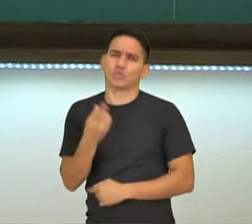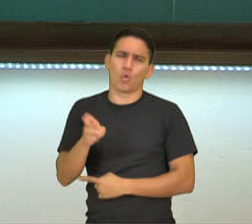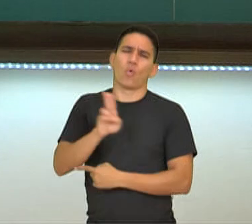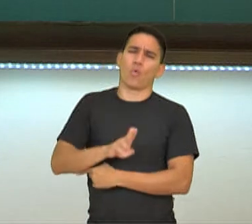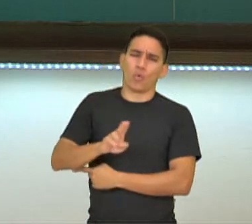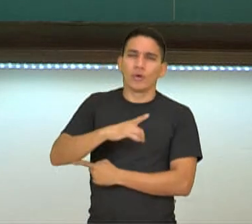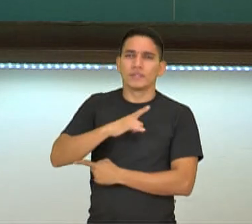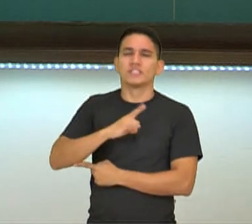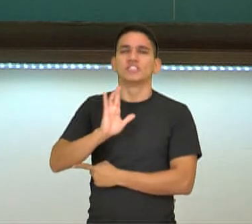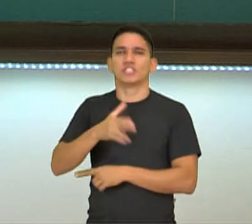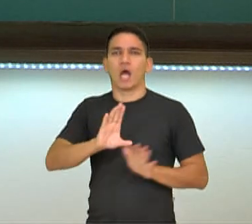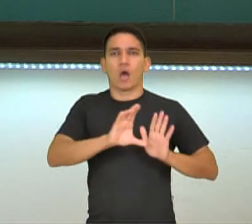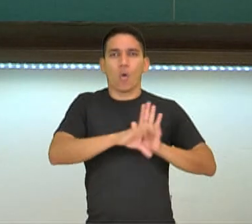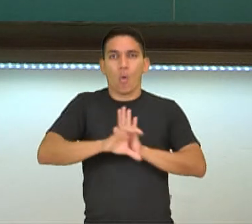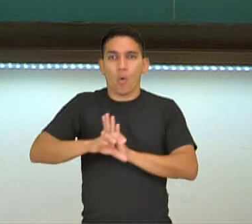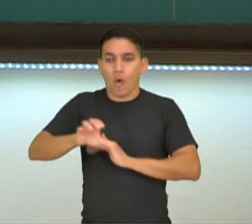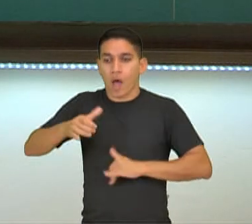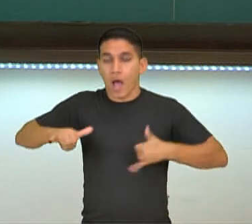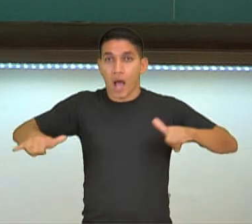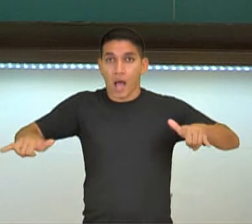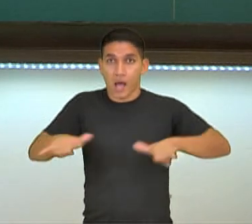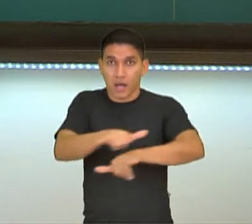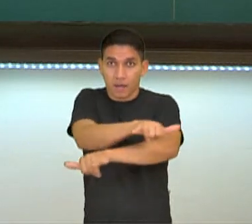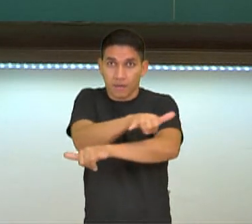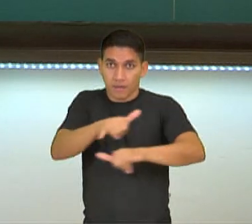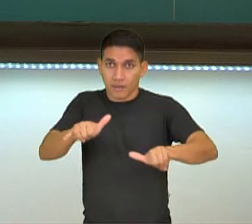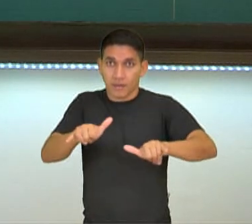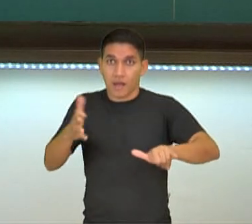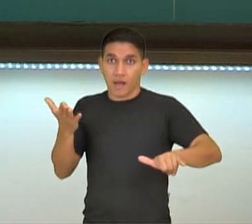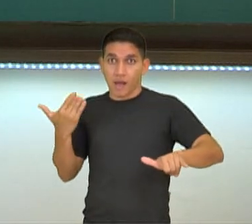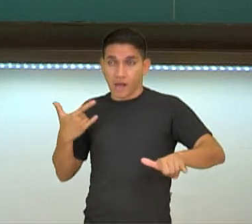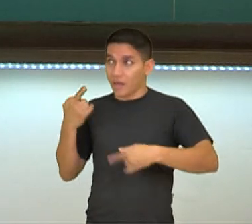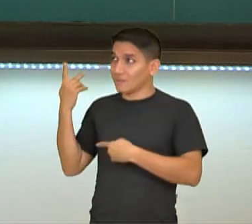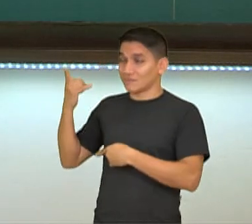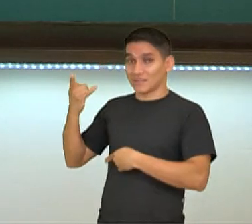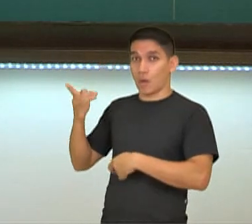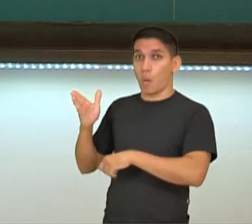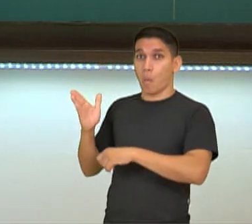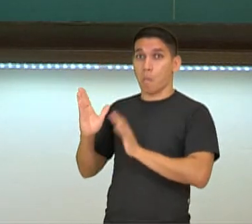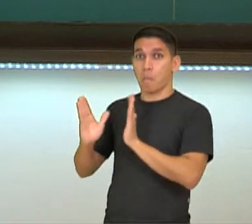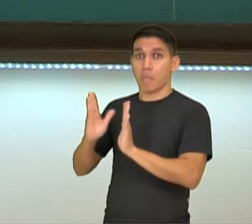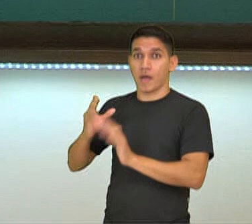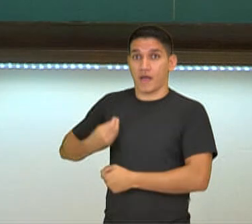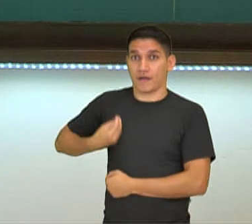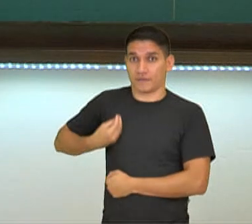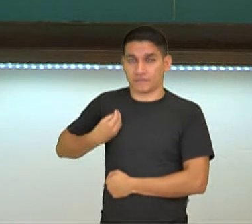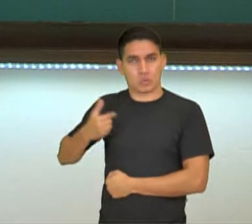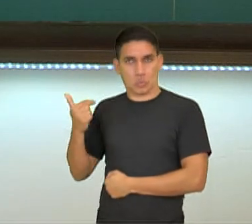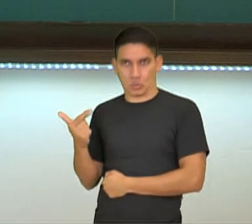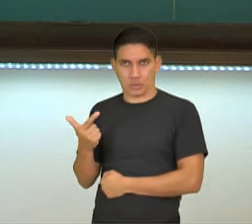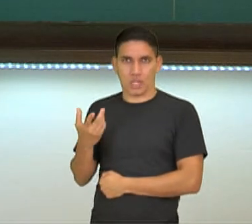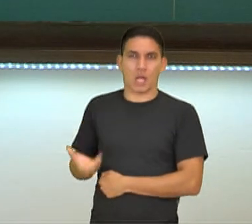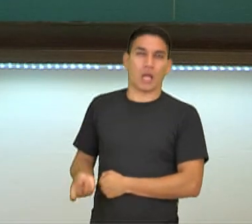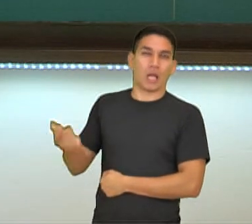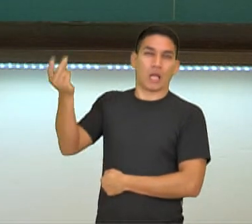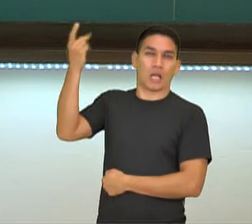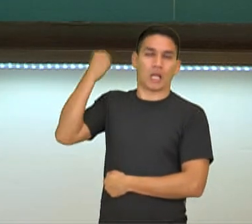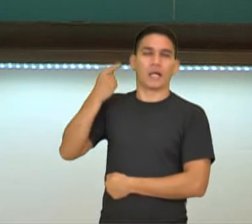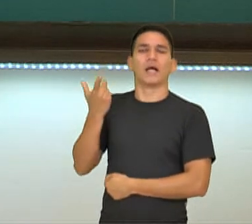de campo, conceito que não estava presente na época de Coulomb, o conceito de campo elétrico foi criado no século